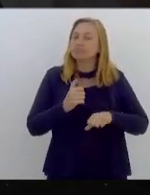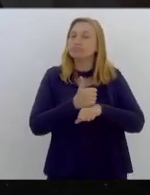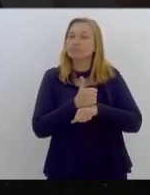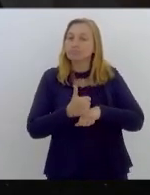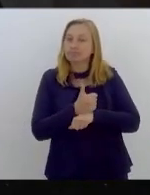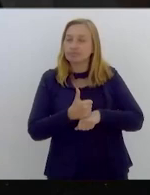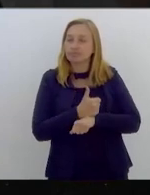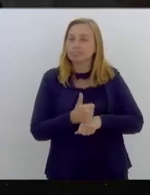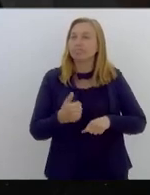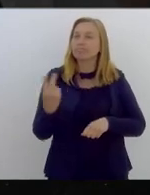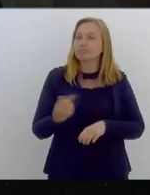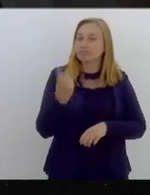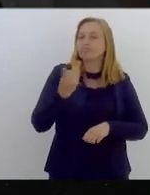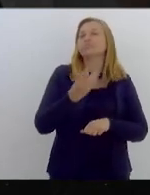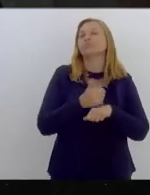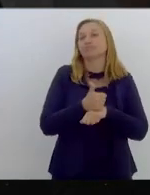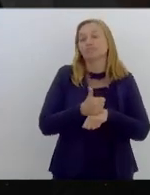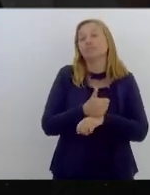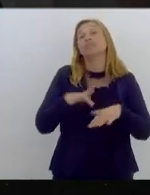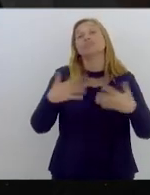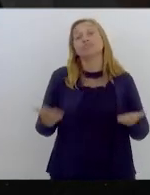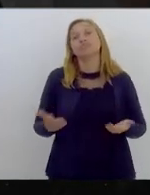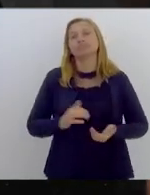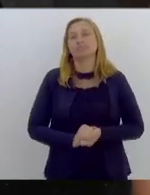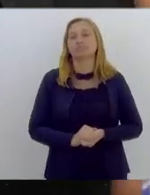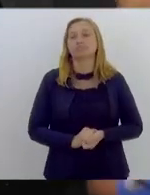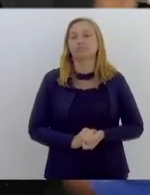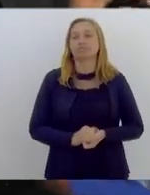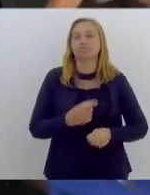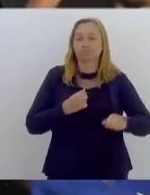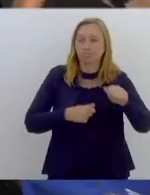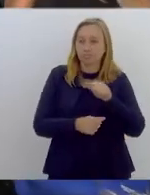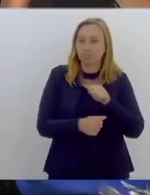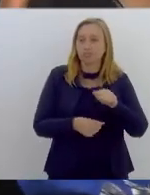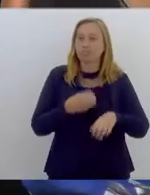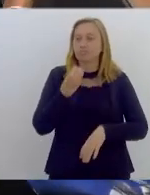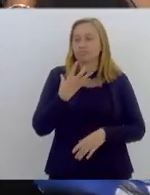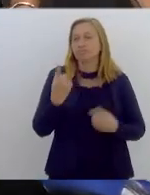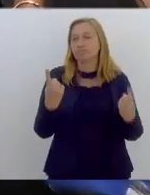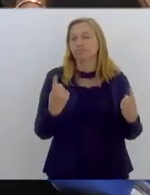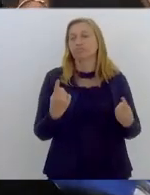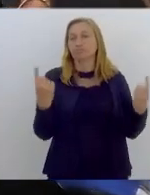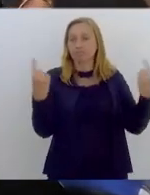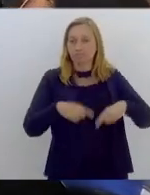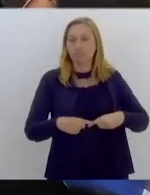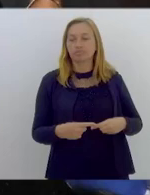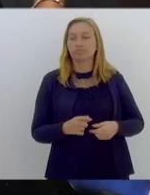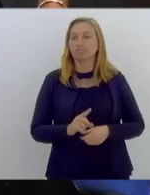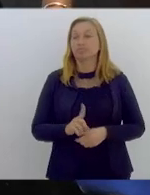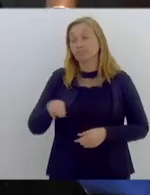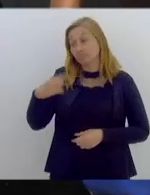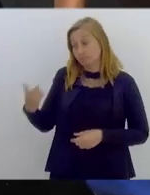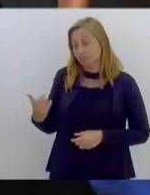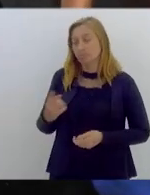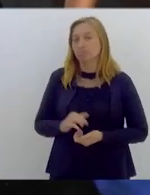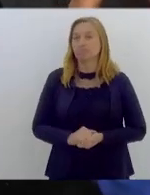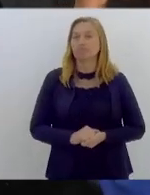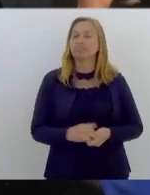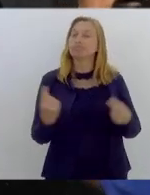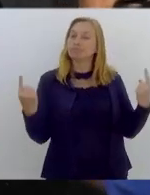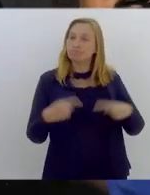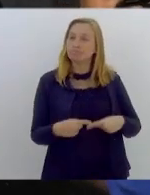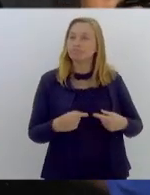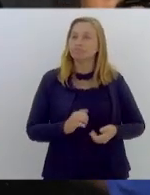profissionais, na valorização dos seus profissionais. Então, o subfinanciamento certamente é um grande desafio. E o outro desafio é o